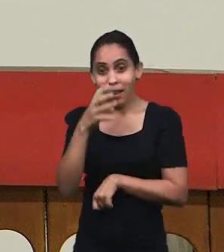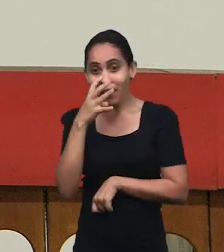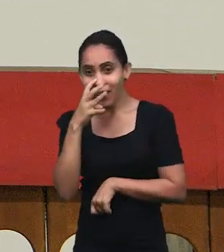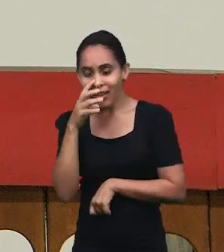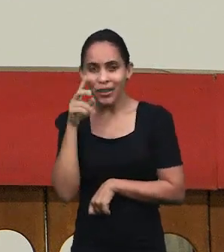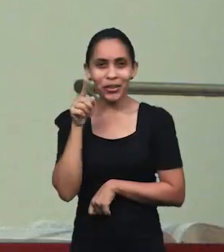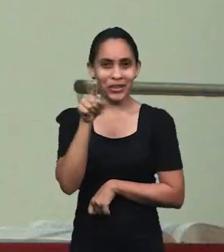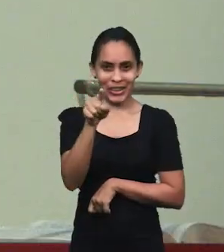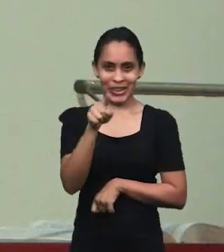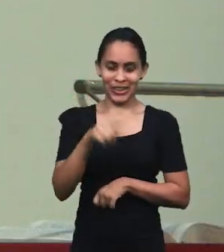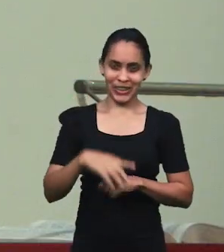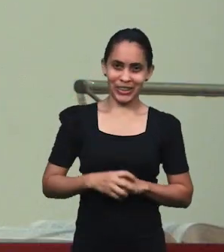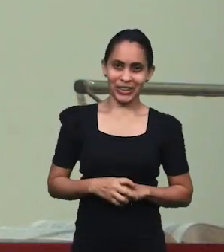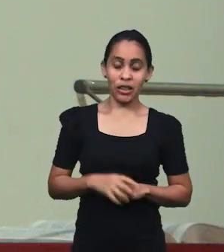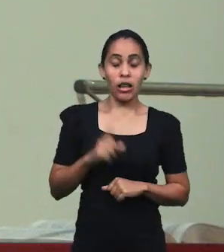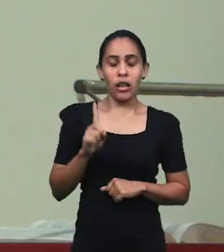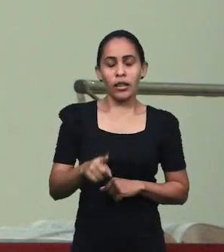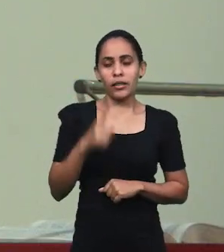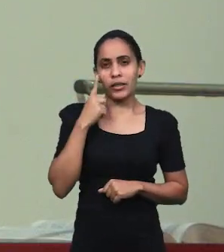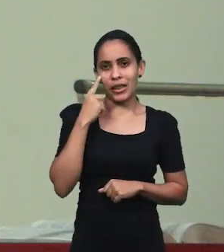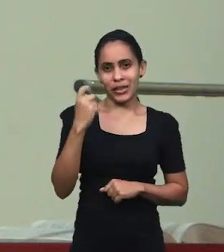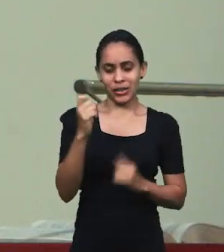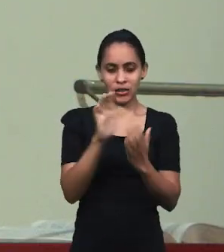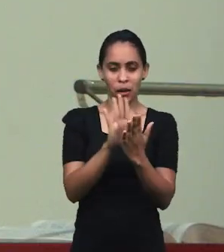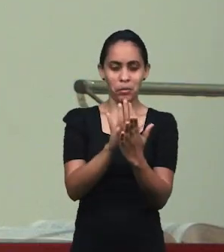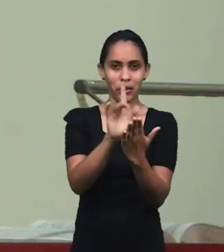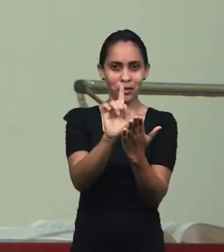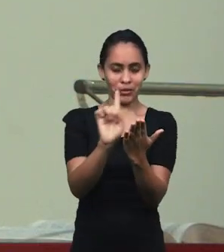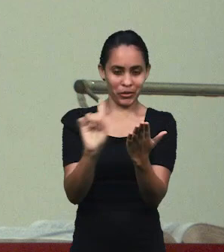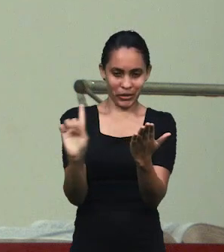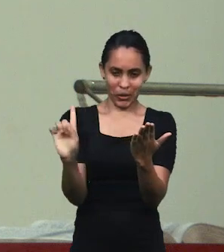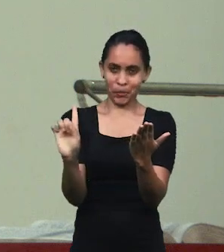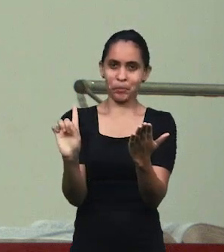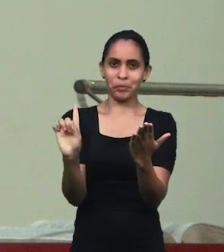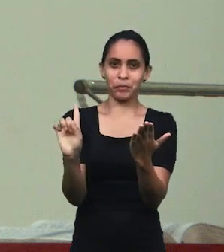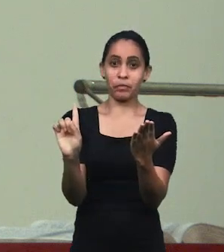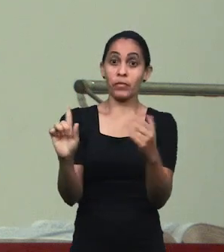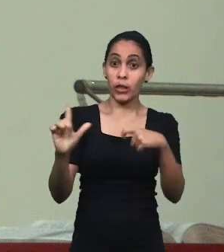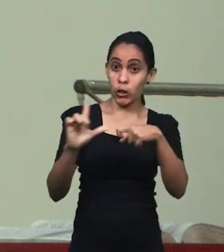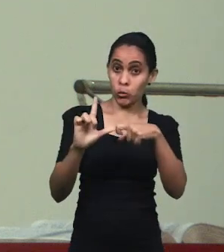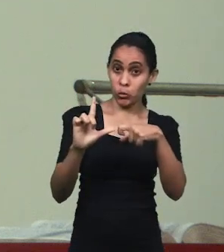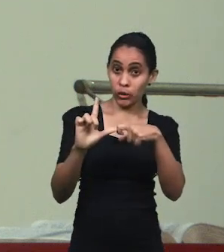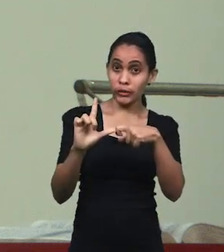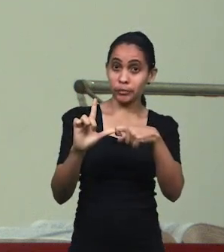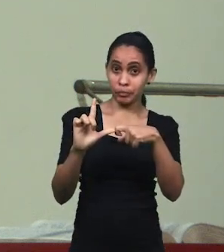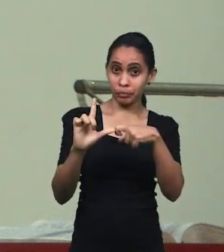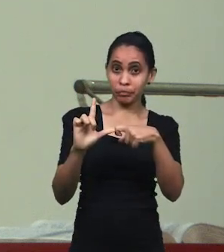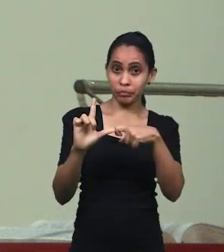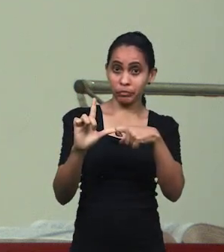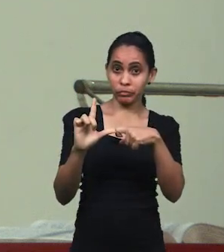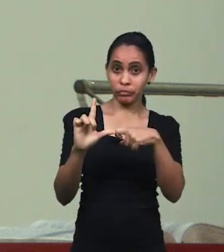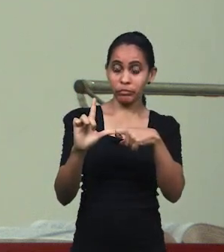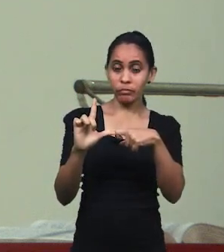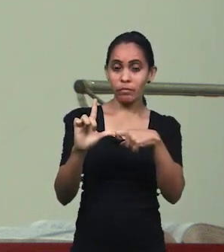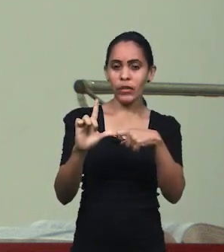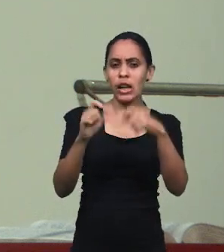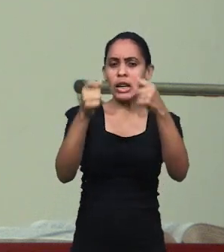se maravilhar convosco. E é interessante que a Bíblia, em